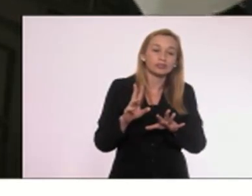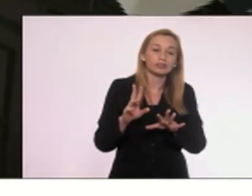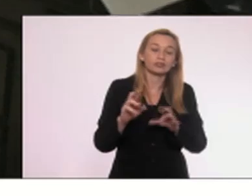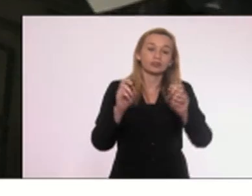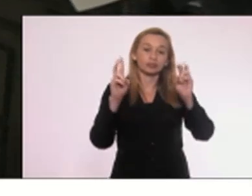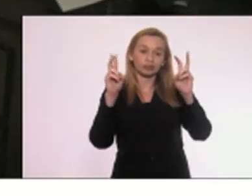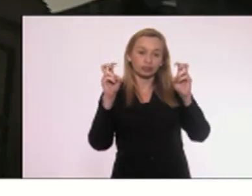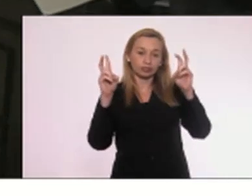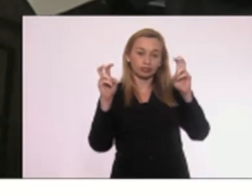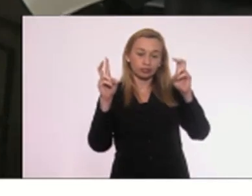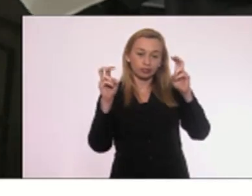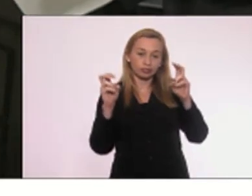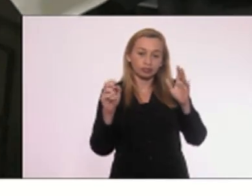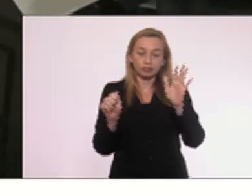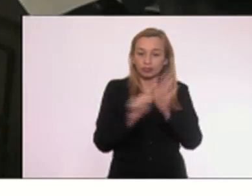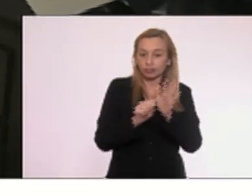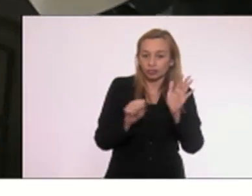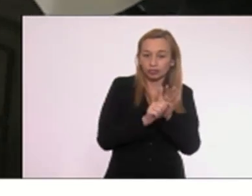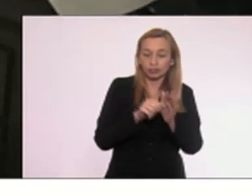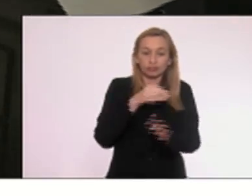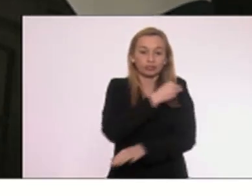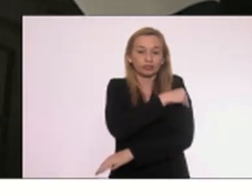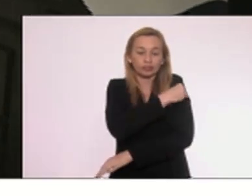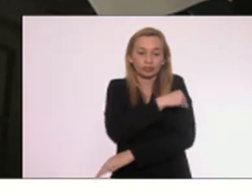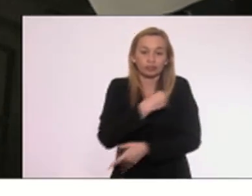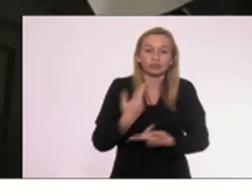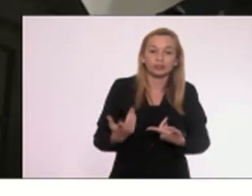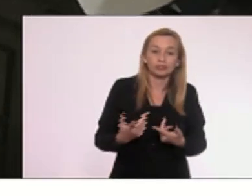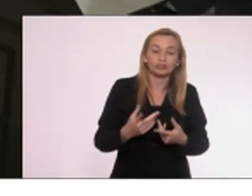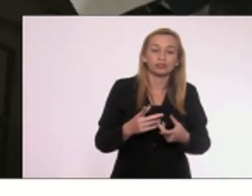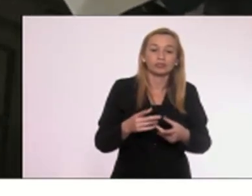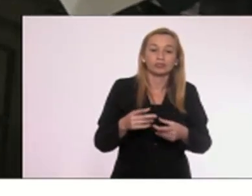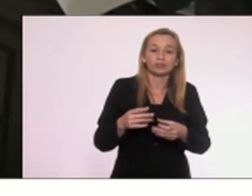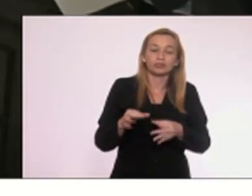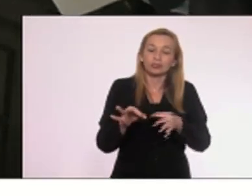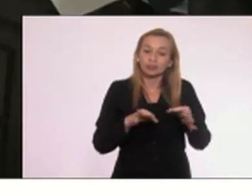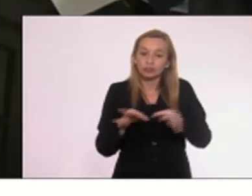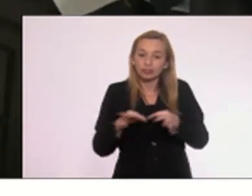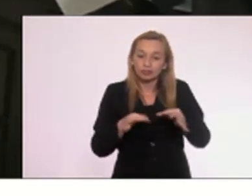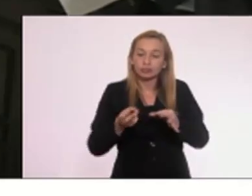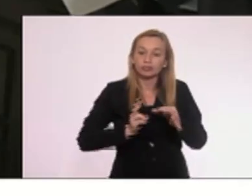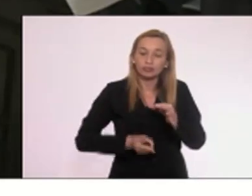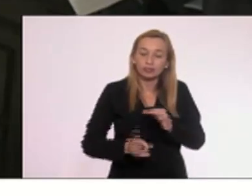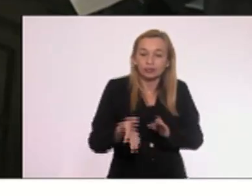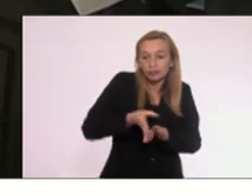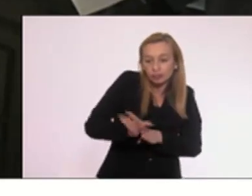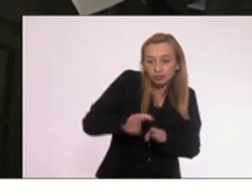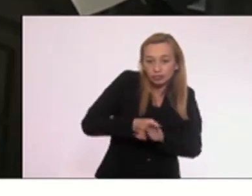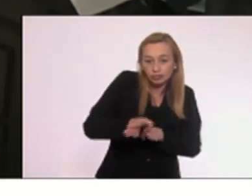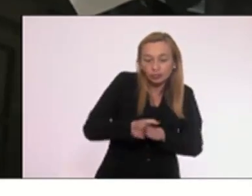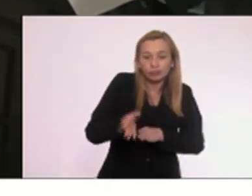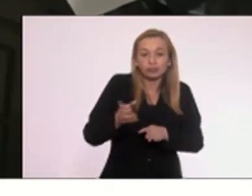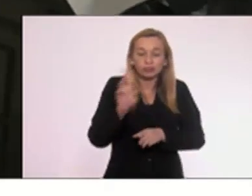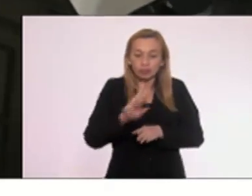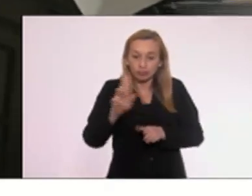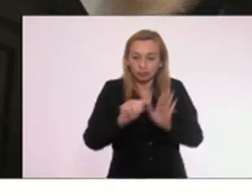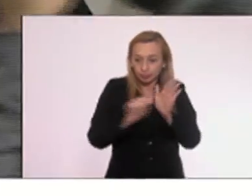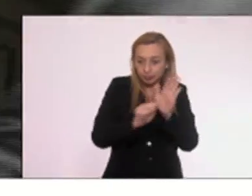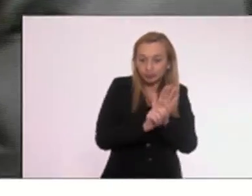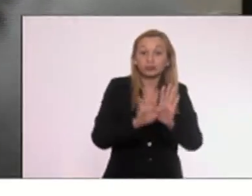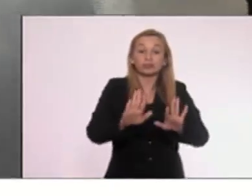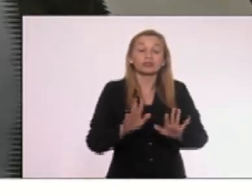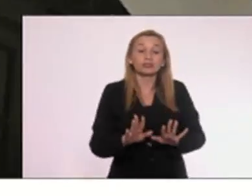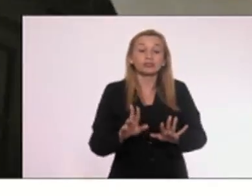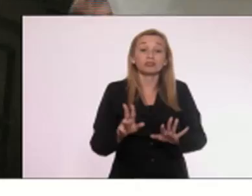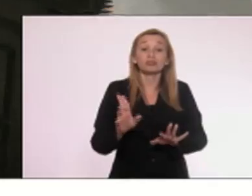suas consequências e implanta o Programa Permanente de Orientação e Prevenção ao Uso de Drogas. Esse